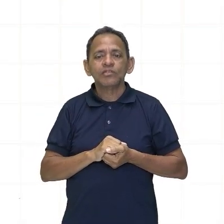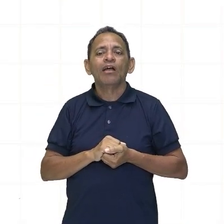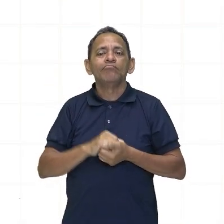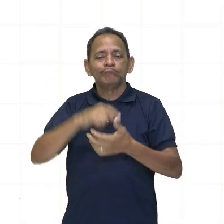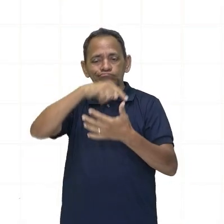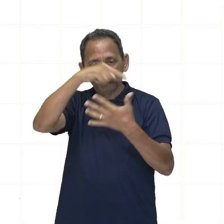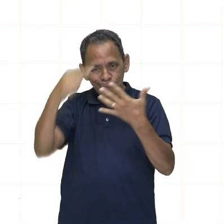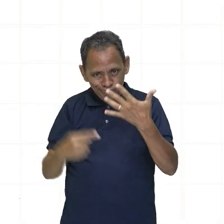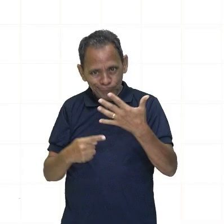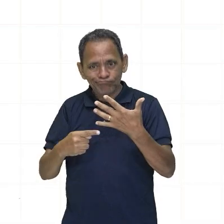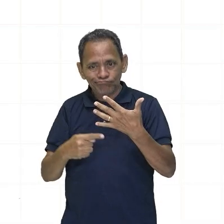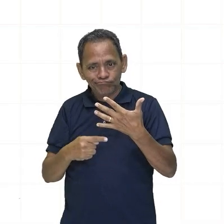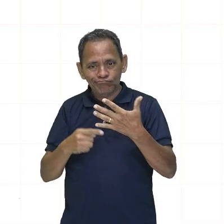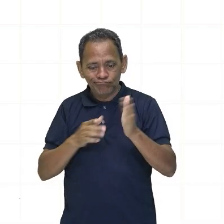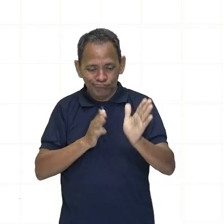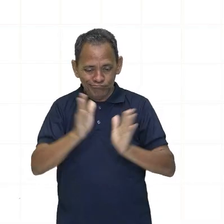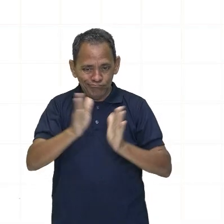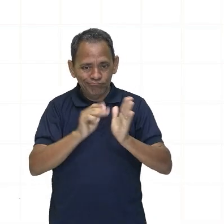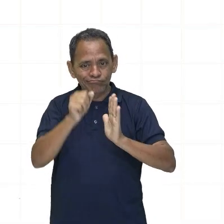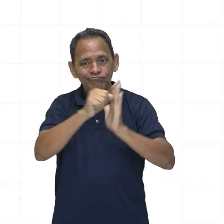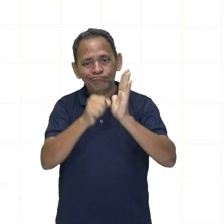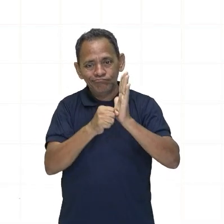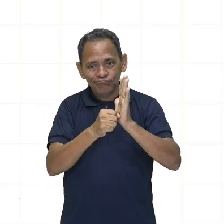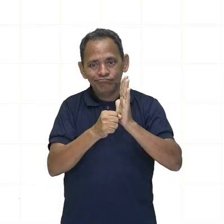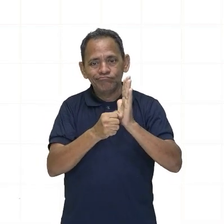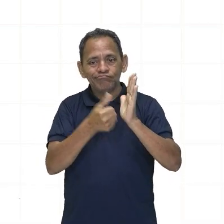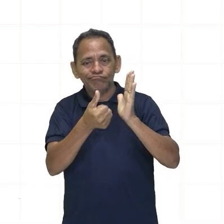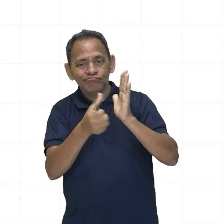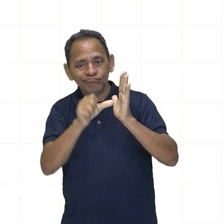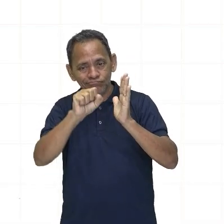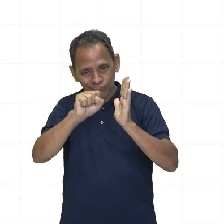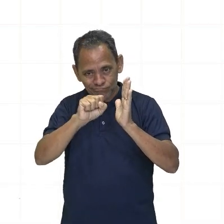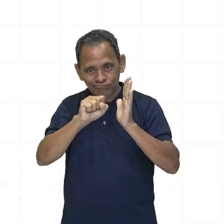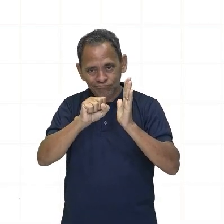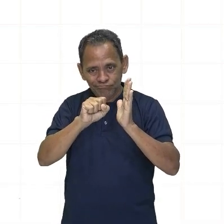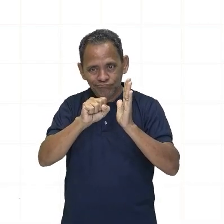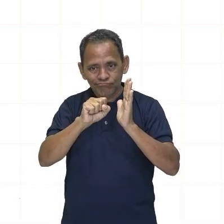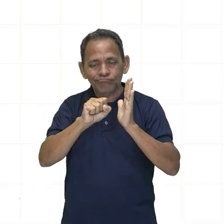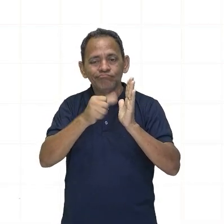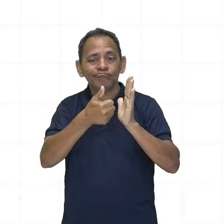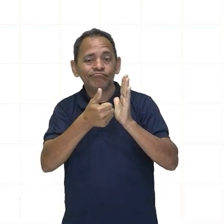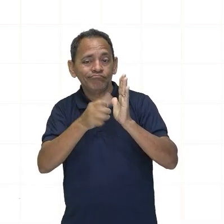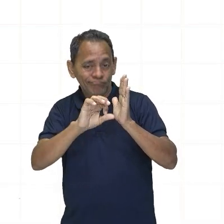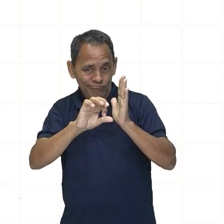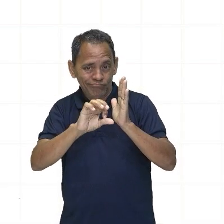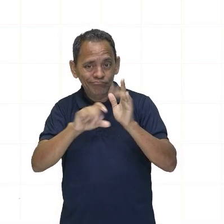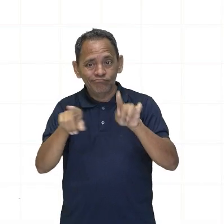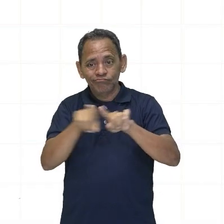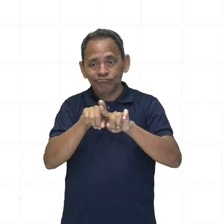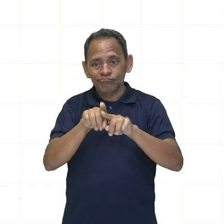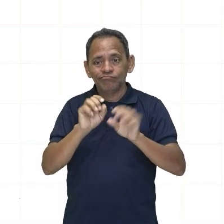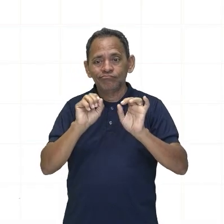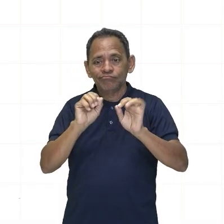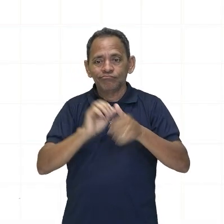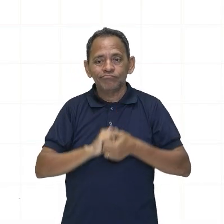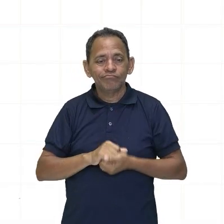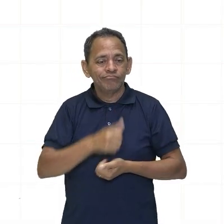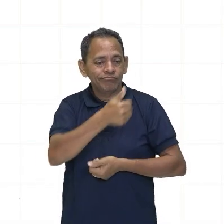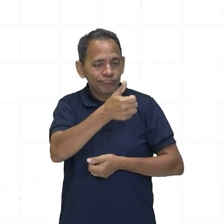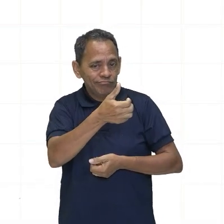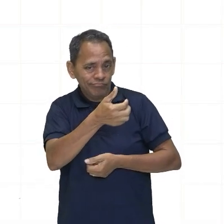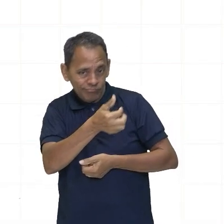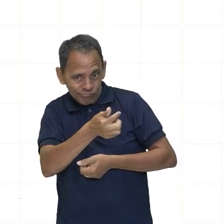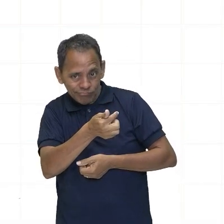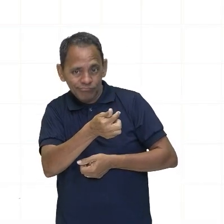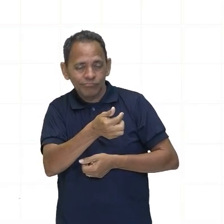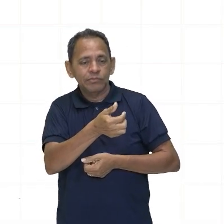Nigéria, durante os séculos, né, 18, nós vimos ali o século 19, também entre os séculos 16 e 17.